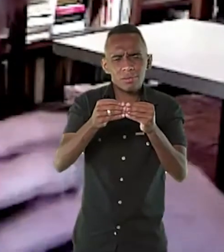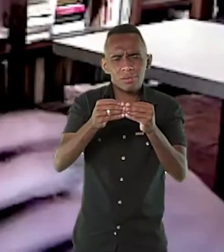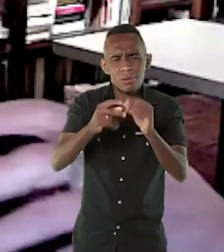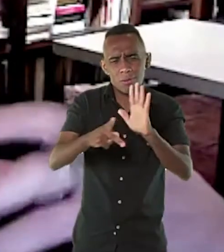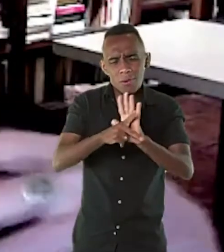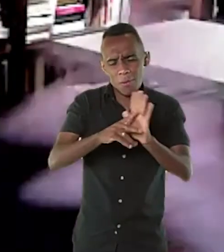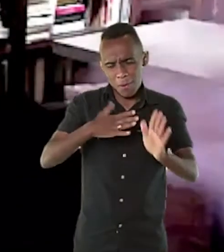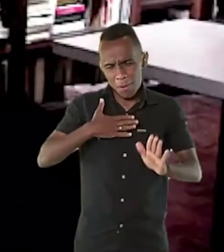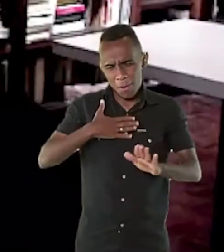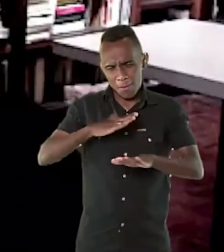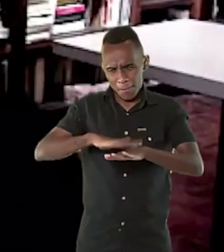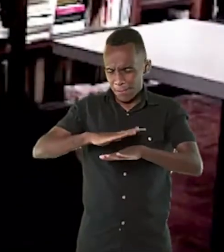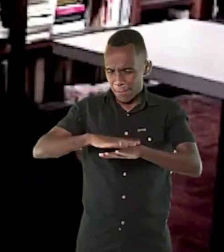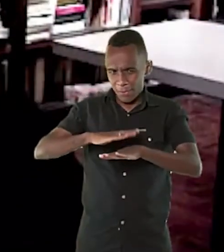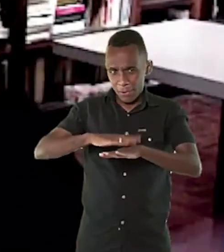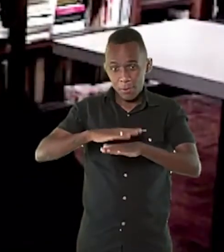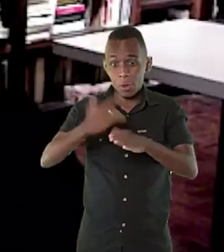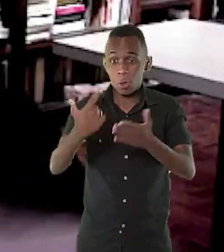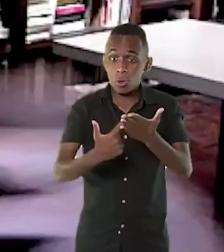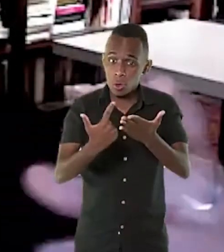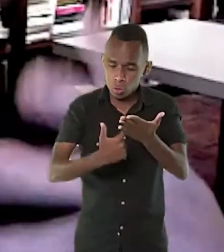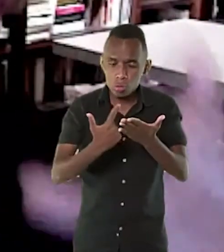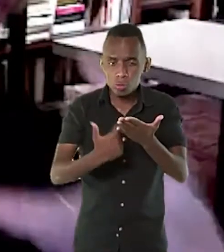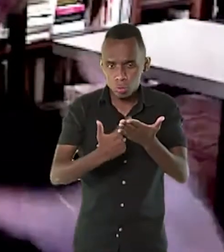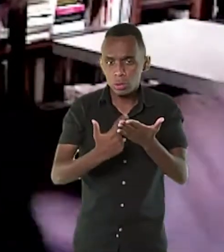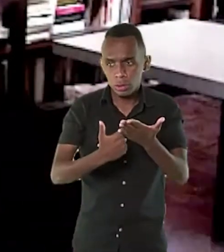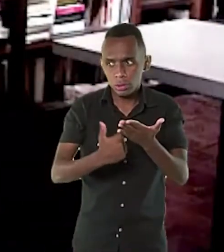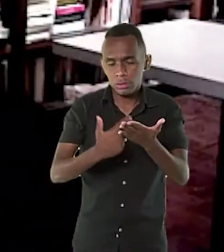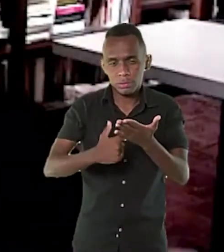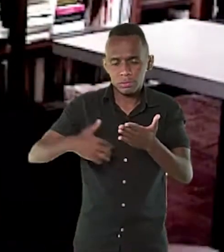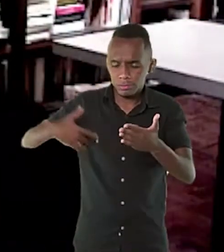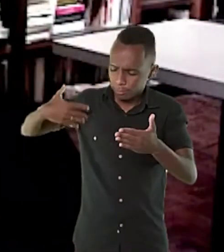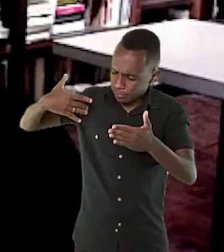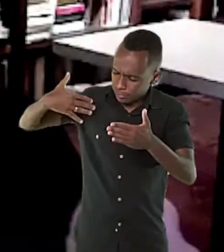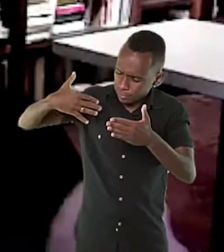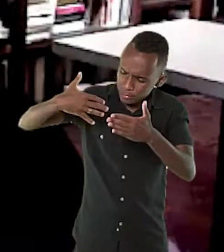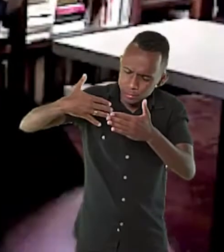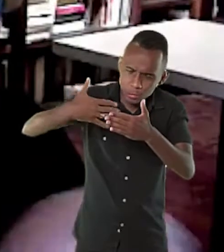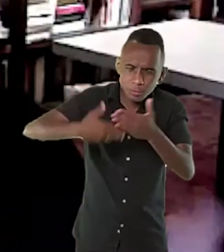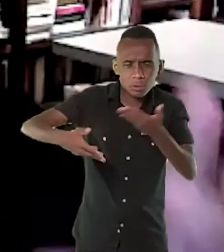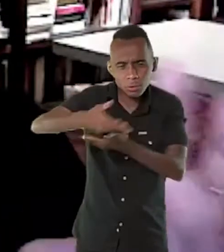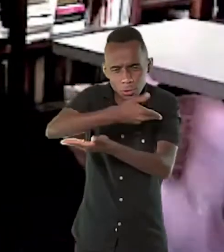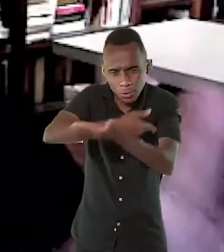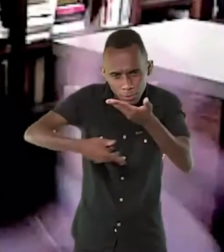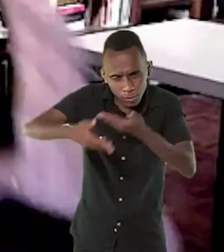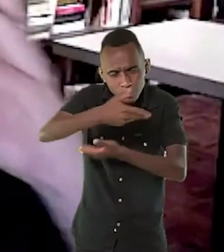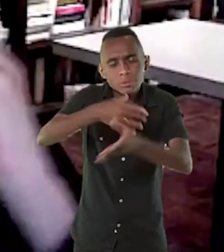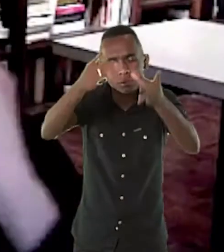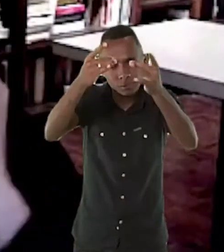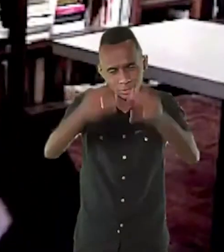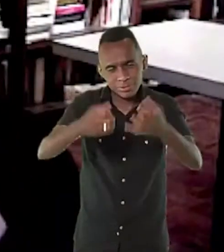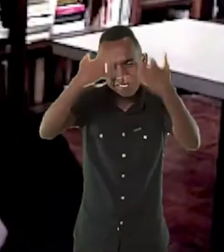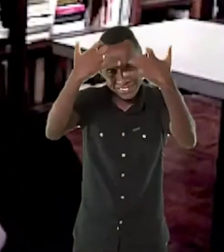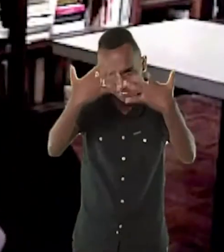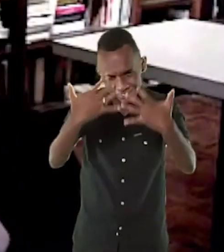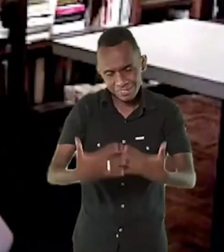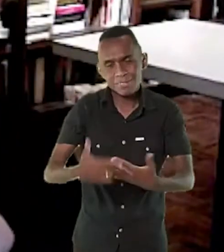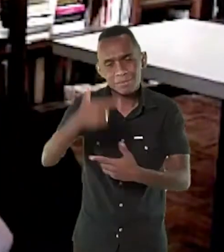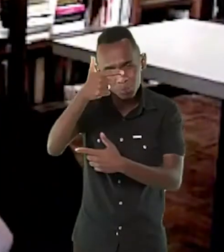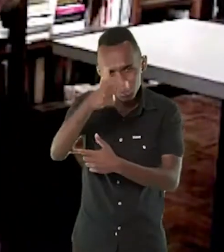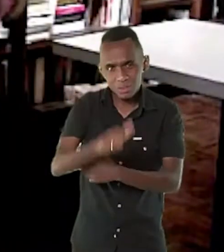meu do livro como um todo. Ao longo da conversa, nós podemos ir detalhando cada